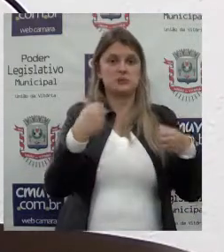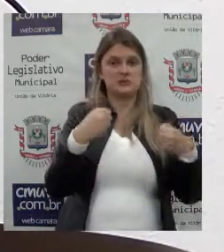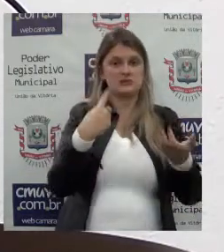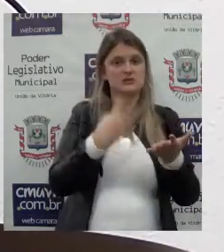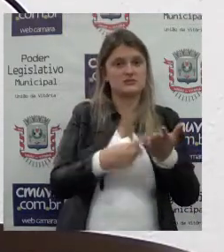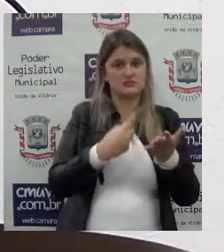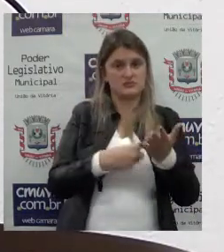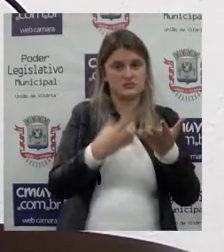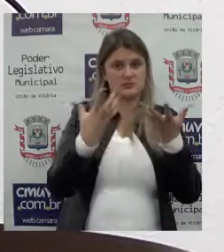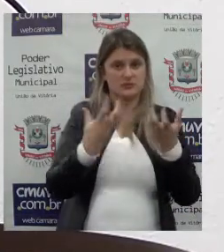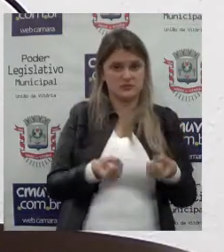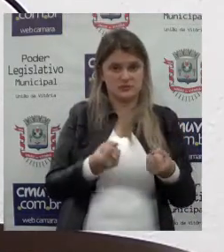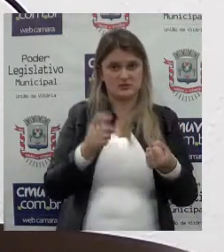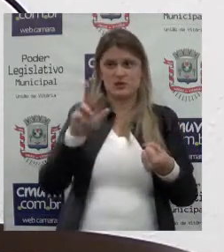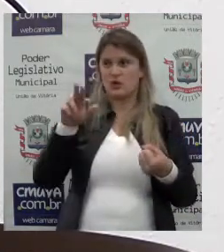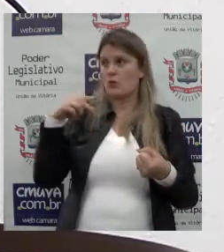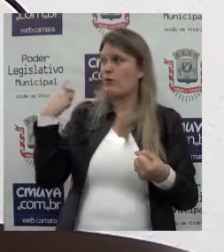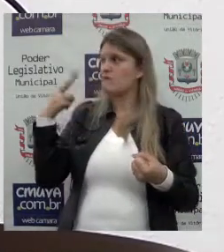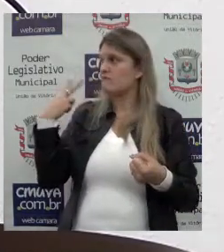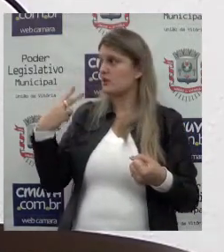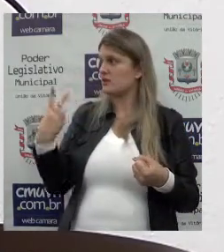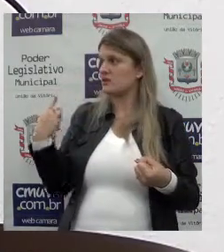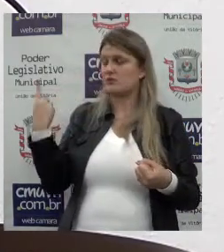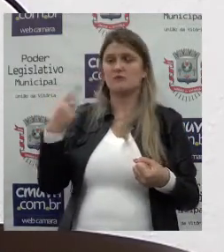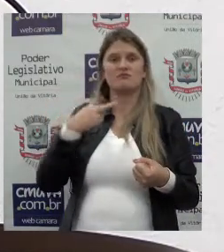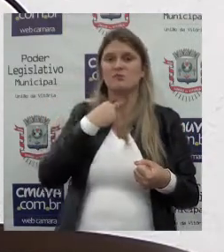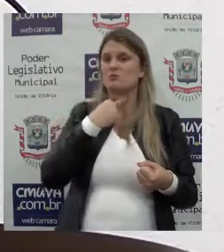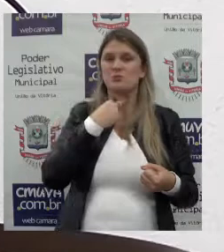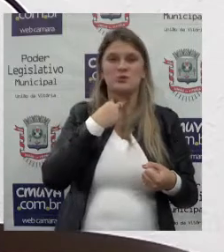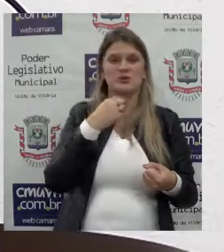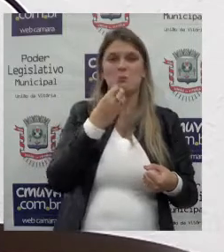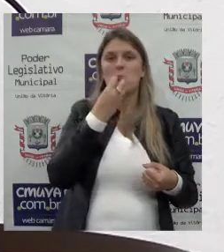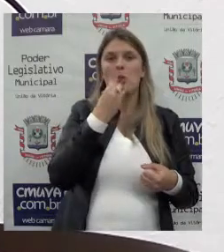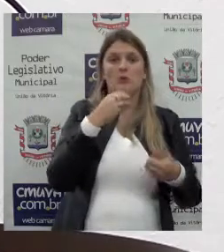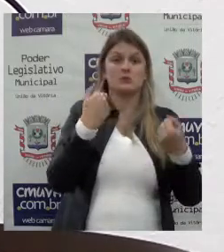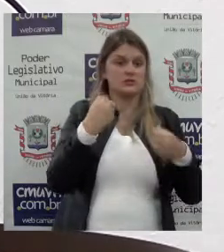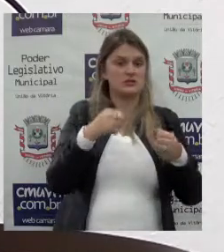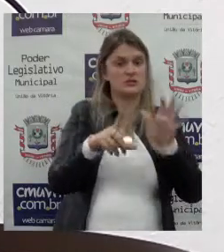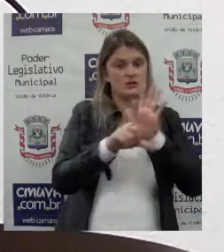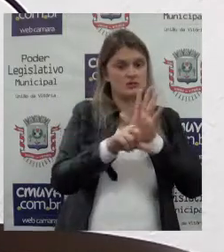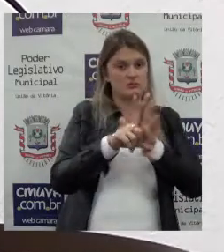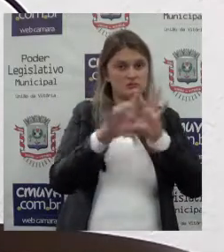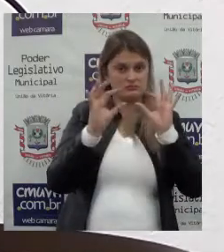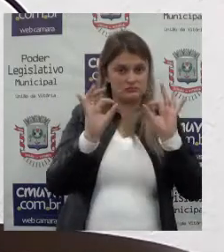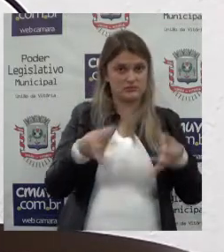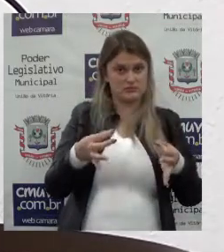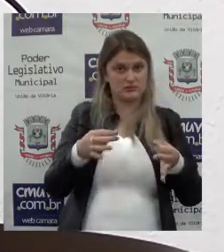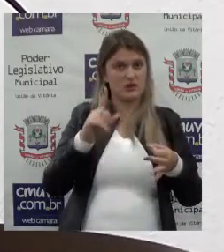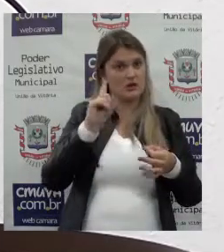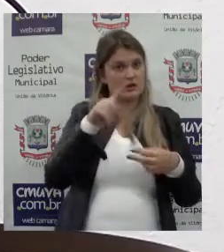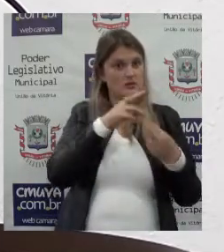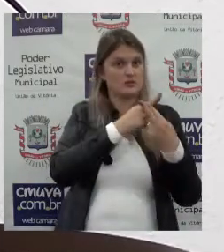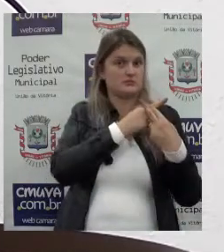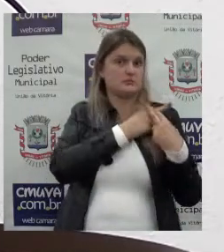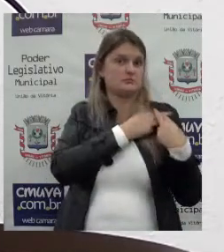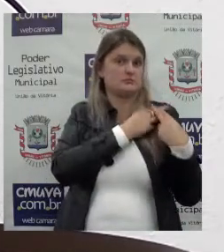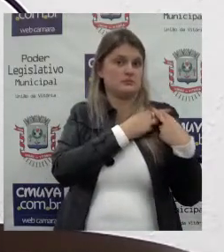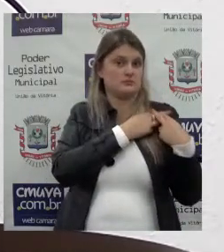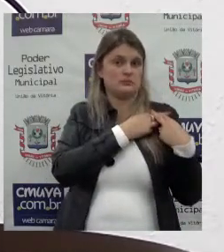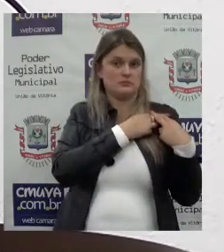motorista. Nós temos que cumprir. Eu acho que nem os vereadores aqui, eu acredito, nós não podemos usar o bom senso na lei. Porque